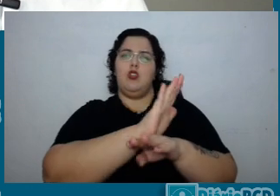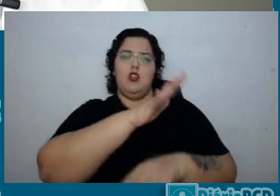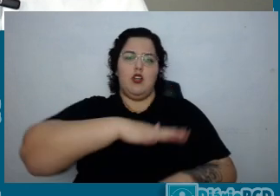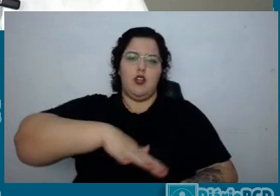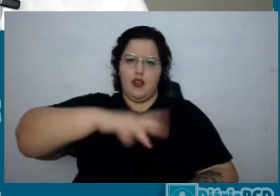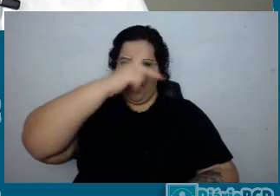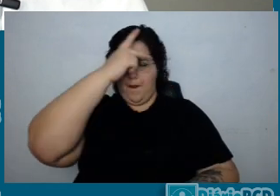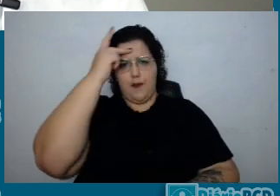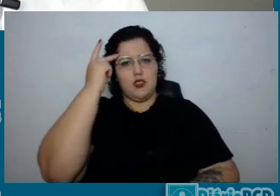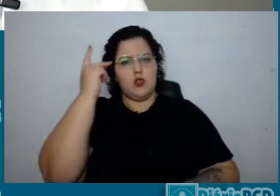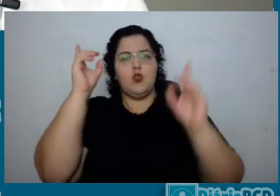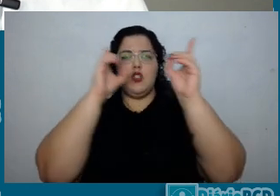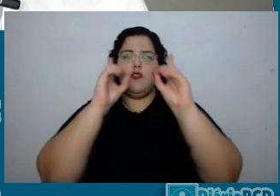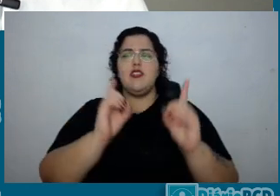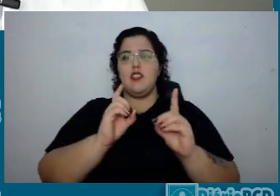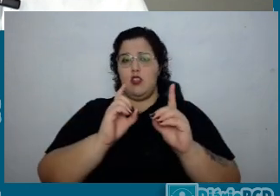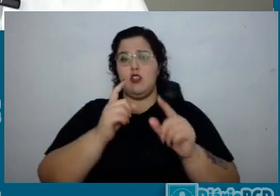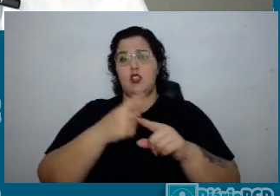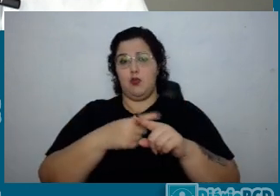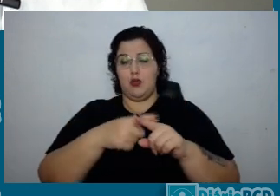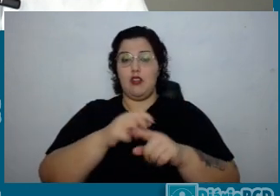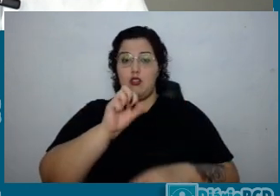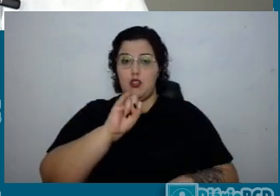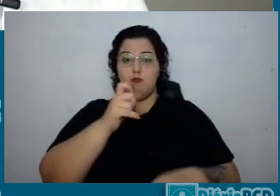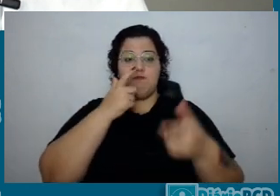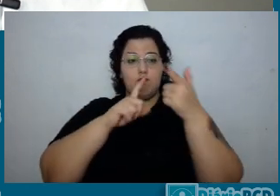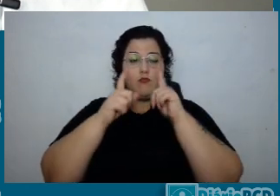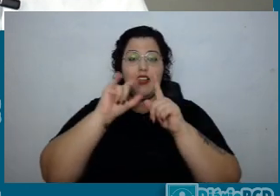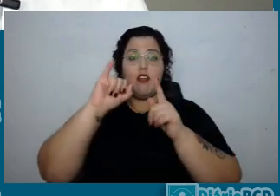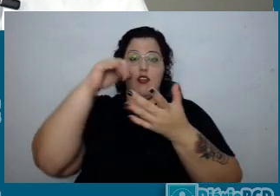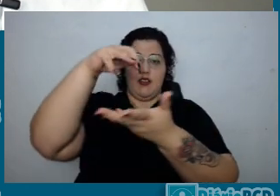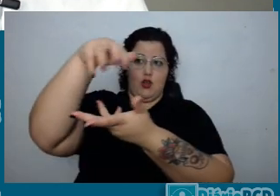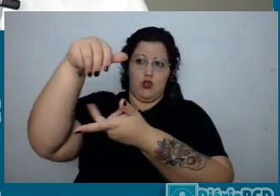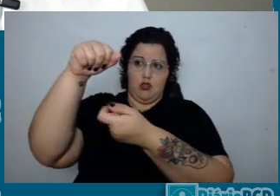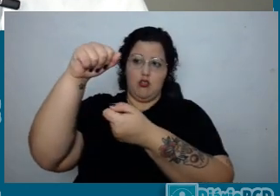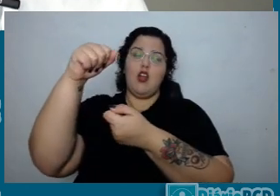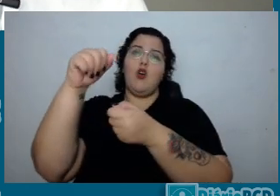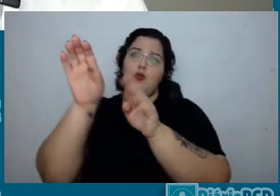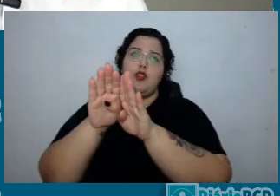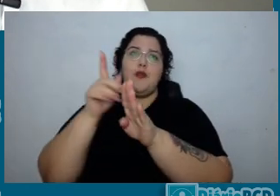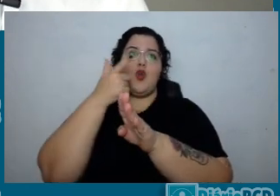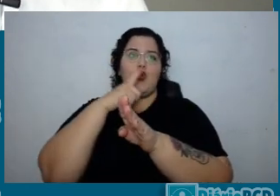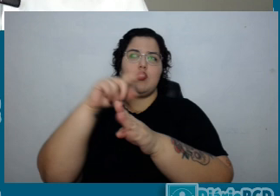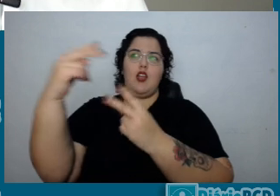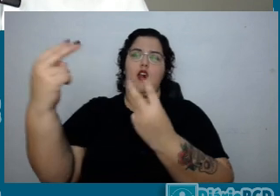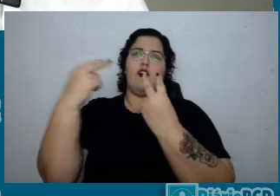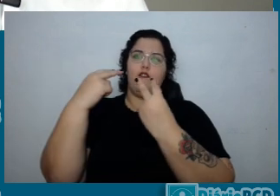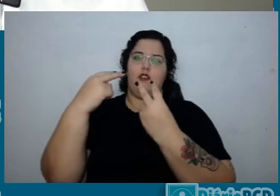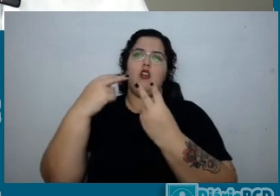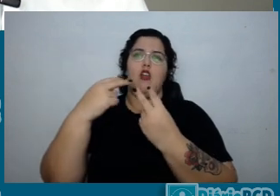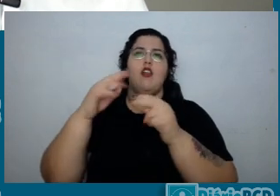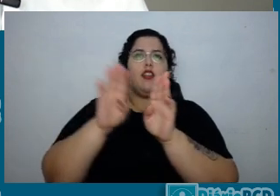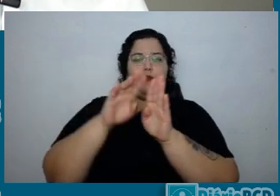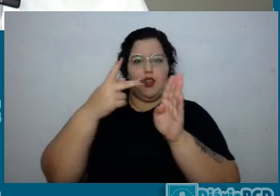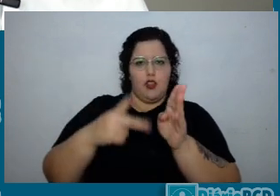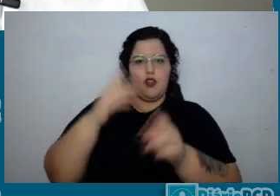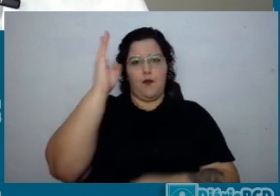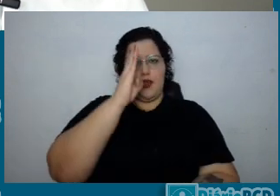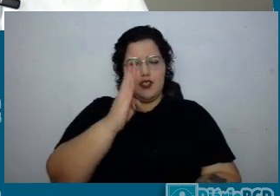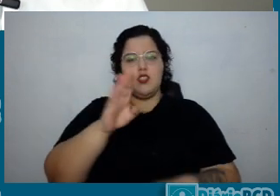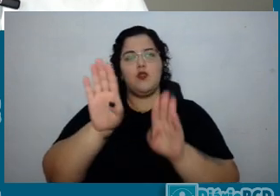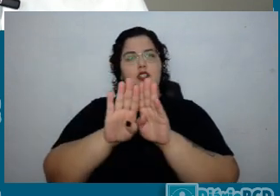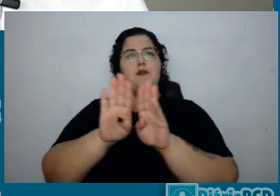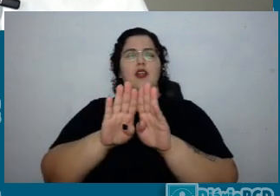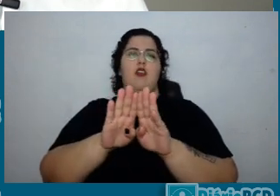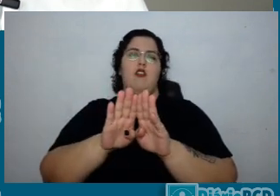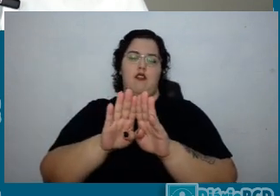que nos mobiliza, porque quando a gente ganha proeminência internacional, a gente também ganha espaço aqui nacional para a gente